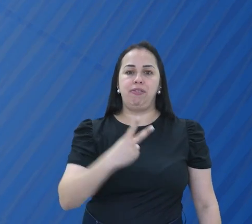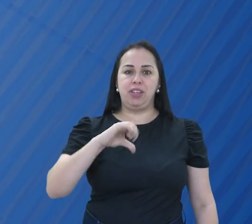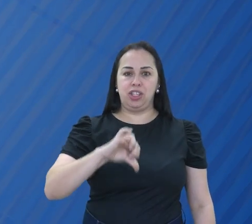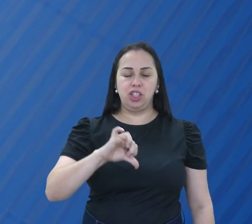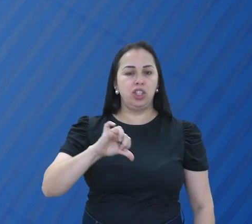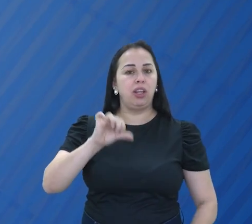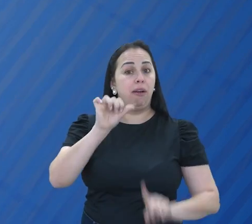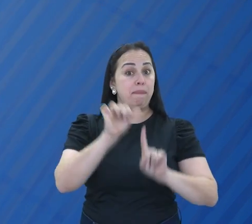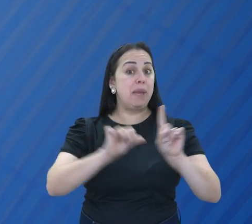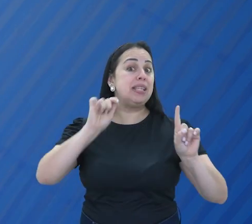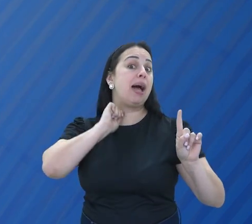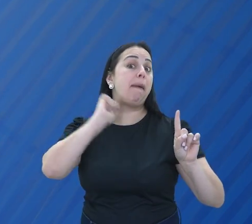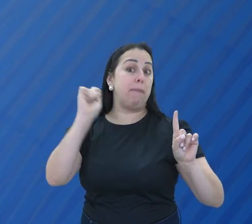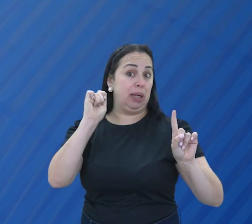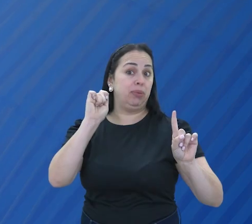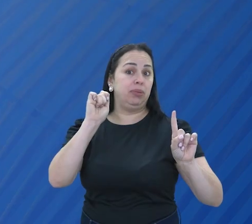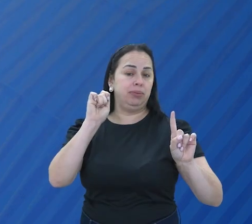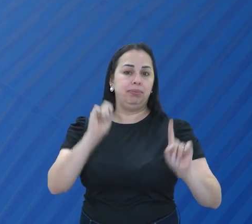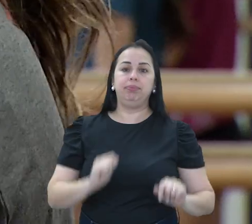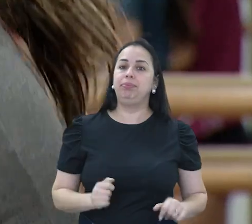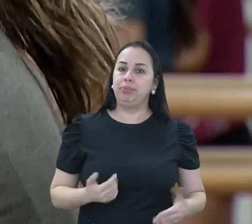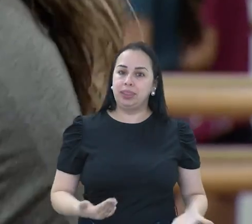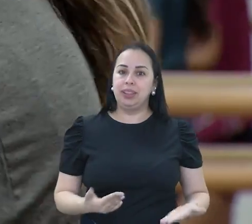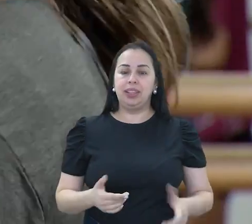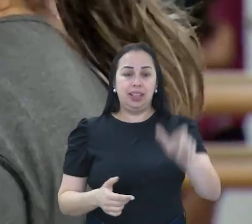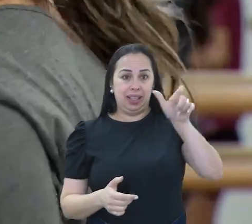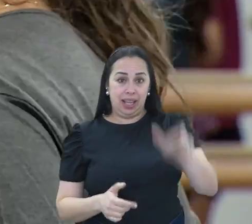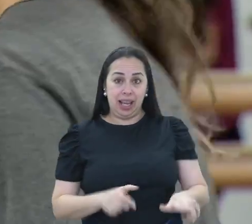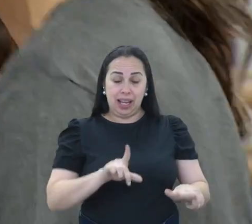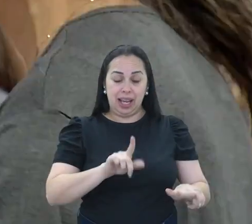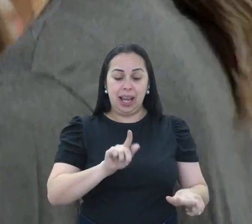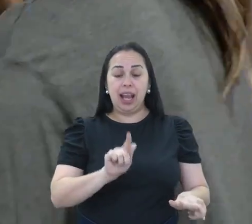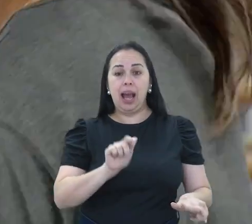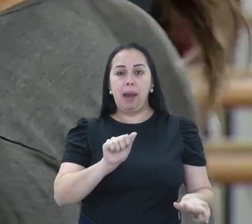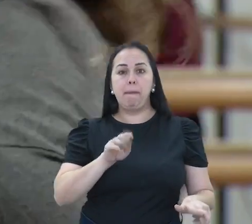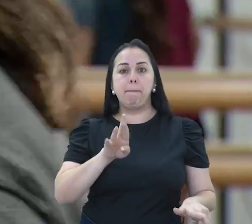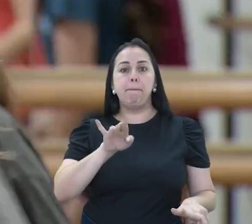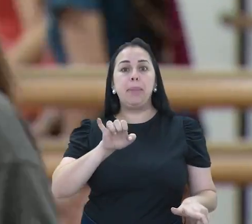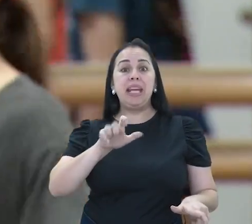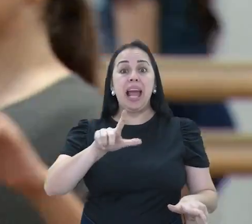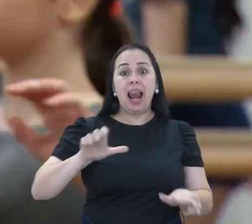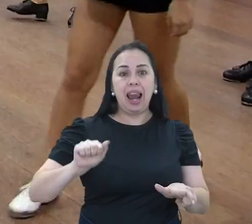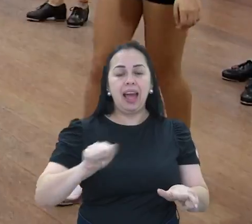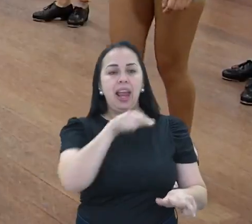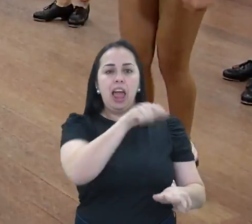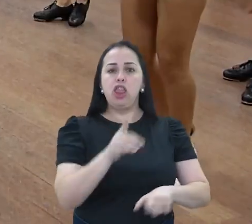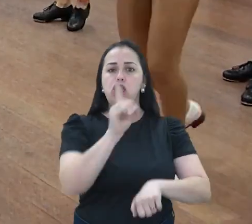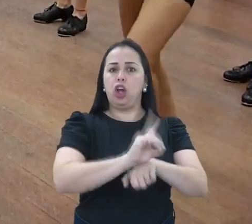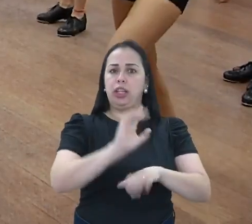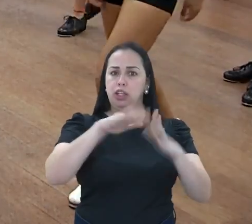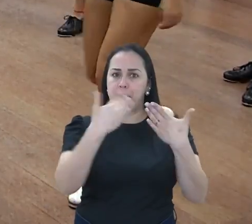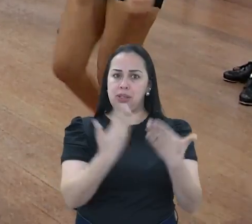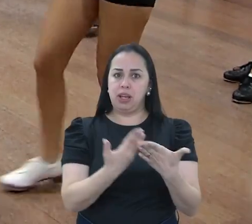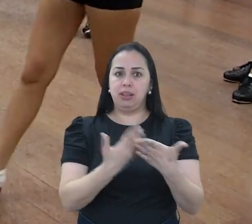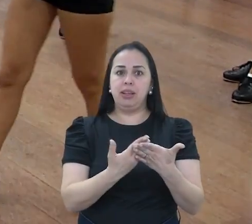ser comemorada no dia 29 de abril. Gabriela, que é dona de uma academia em São José, acredita que ter um dia